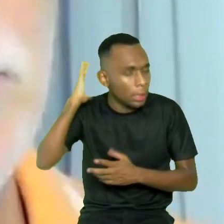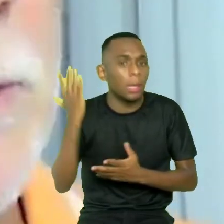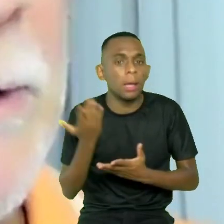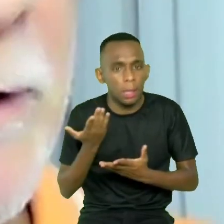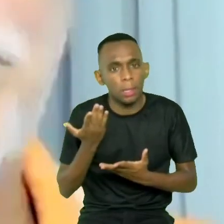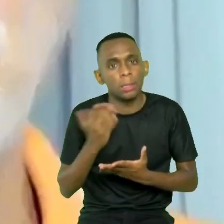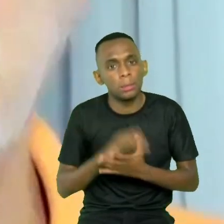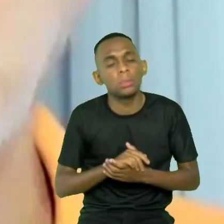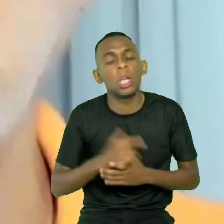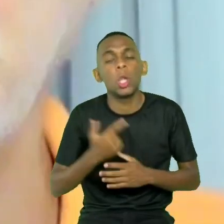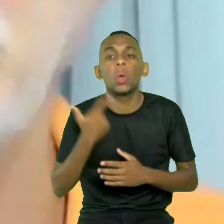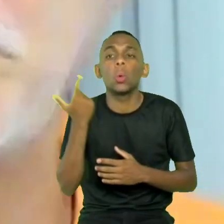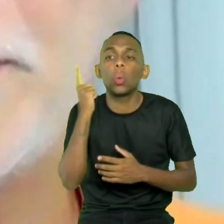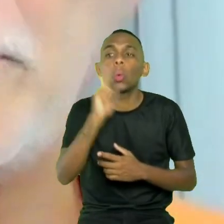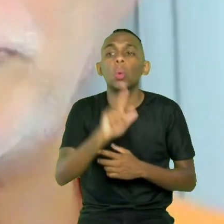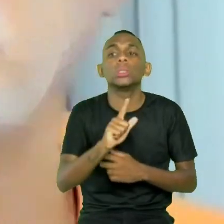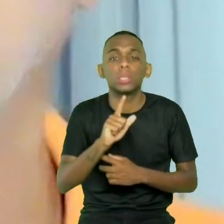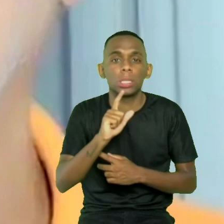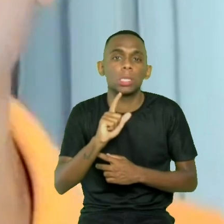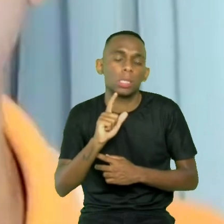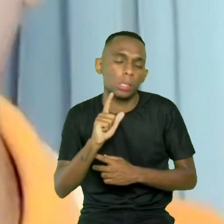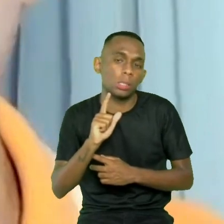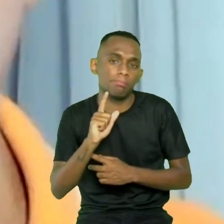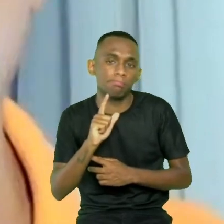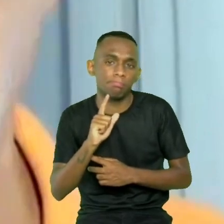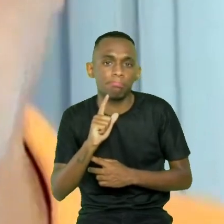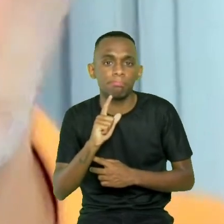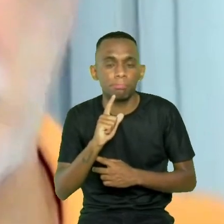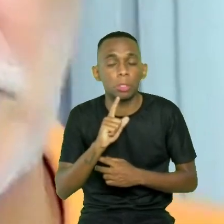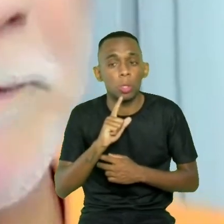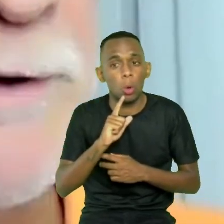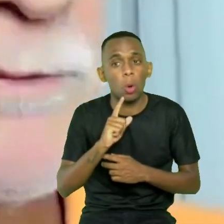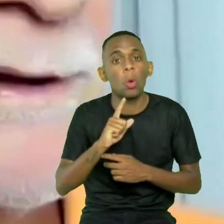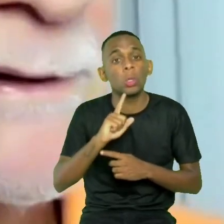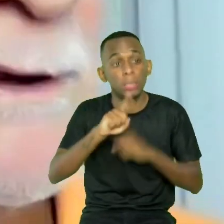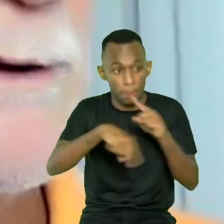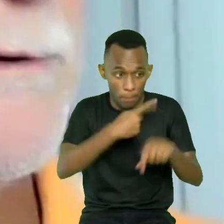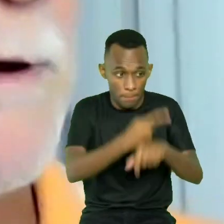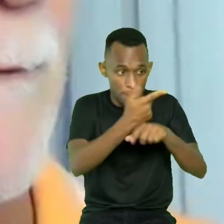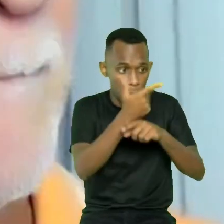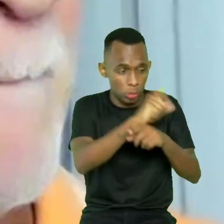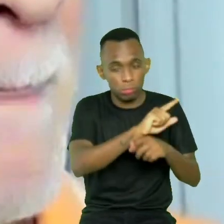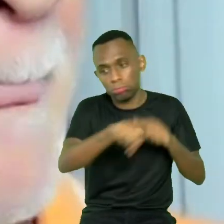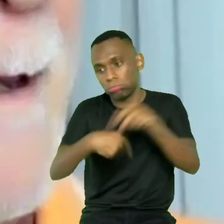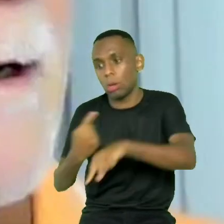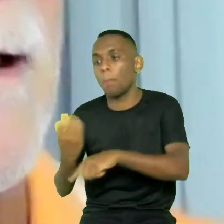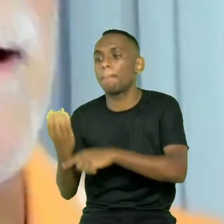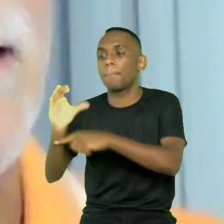conseguindo, depois que ele recebeu o prêmio, eu consegui publicá-lo aqui pela Dimensão e tal.